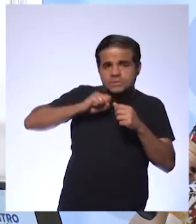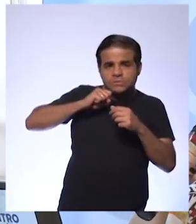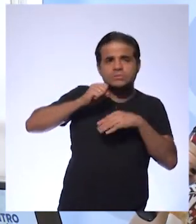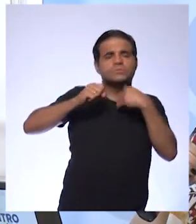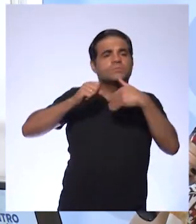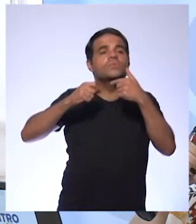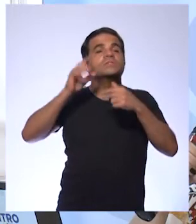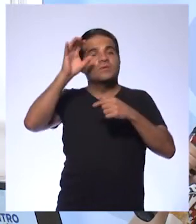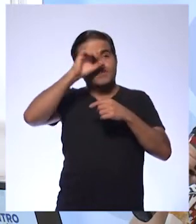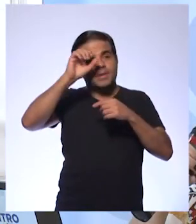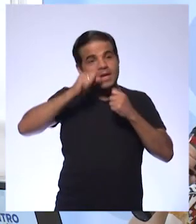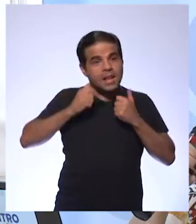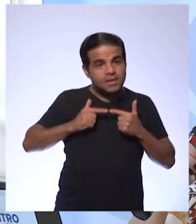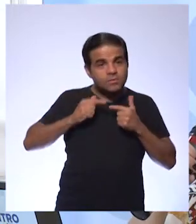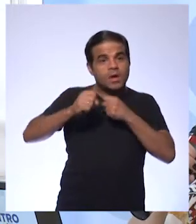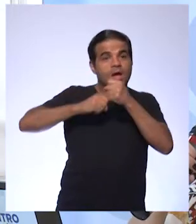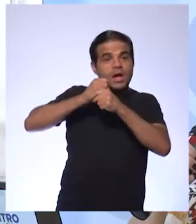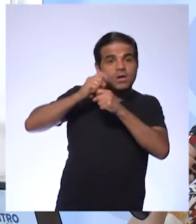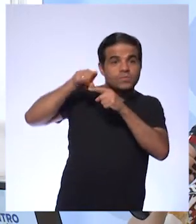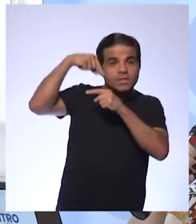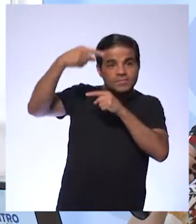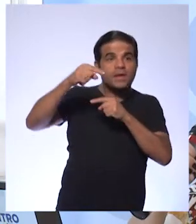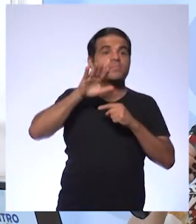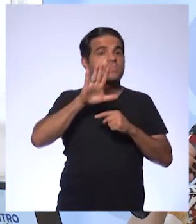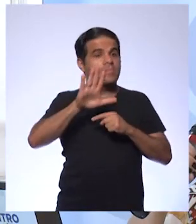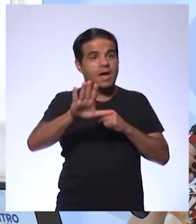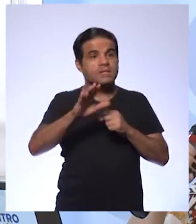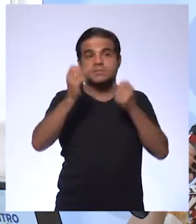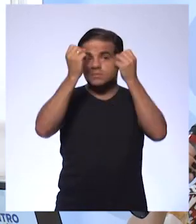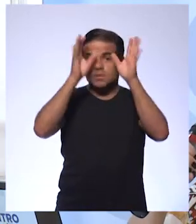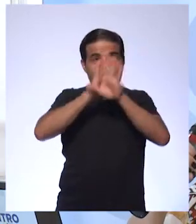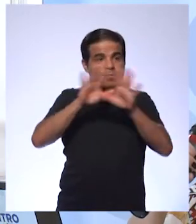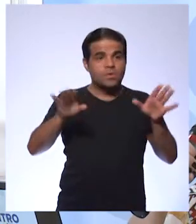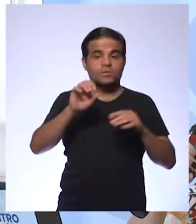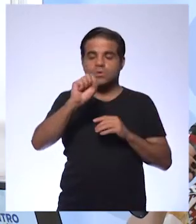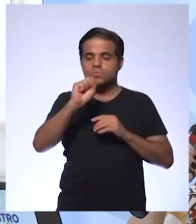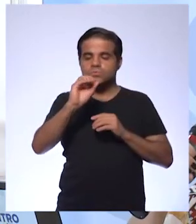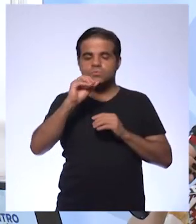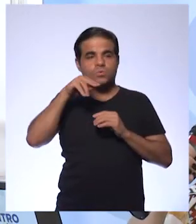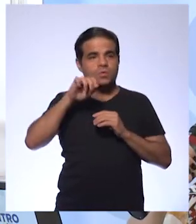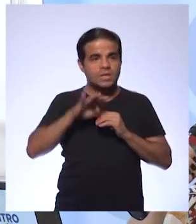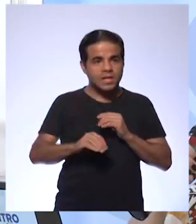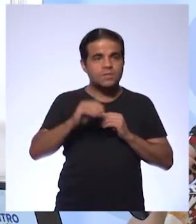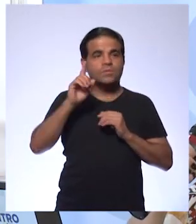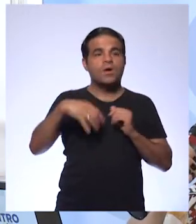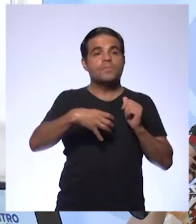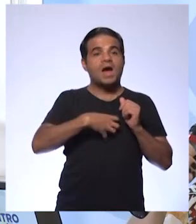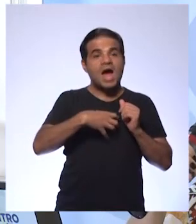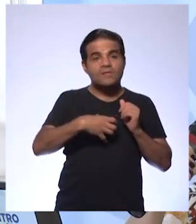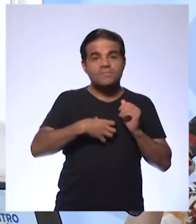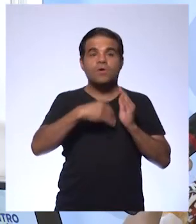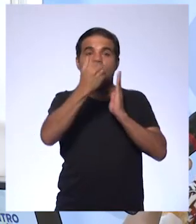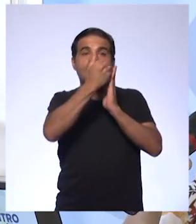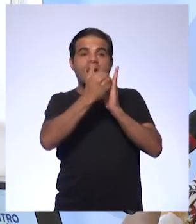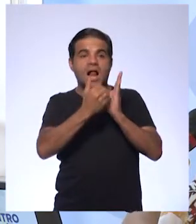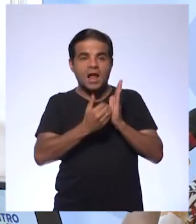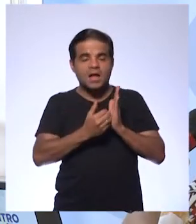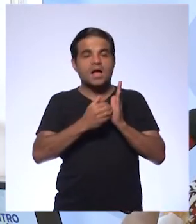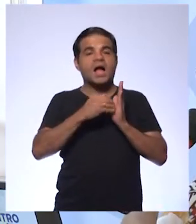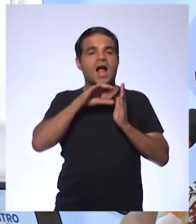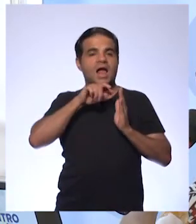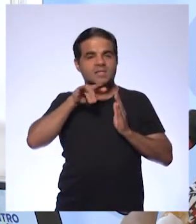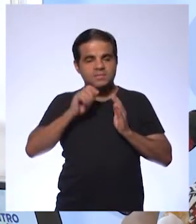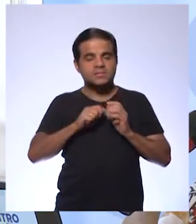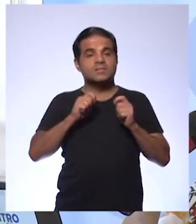aprender literatura ano que vem, mas não importa. O soneto é uma forma clássica de se produzir,